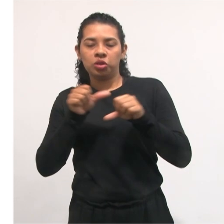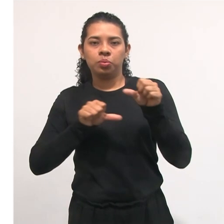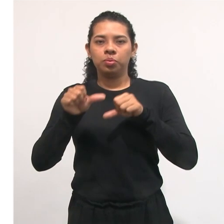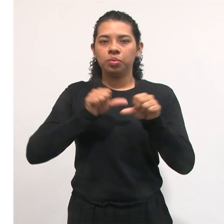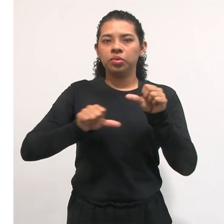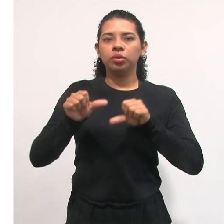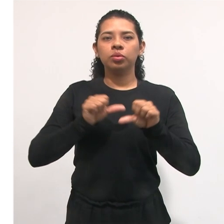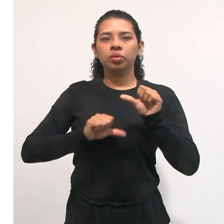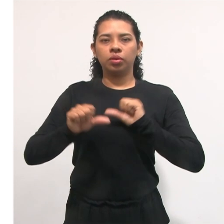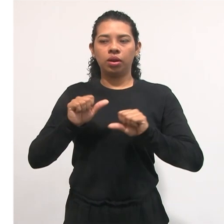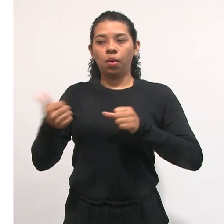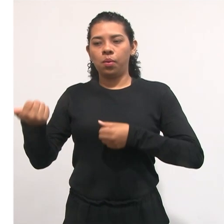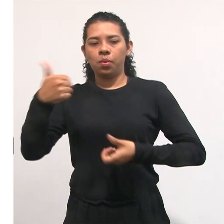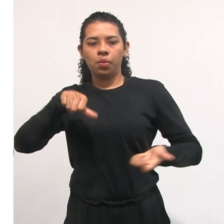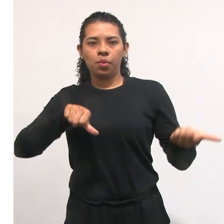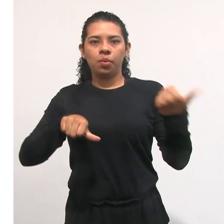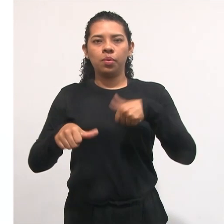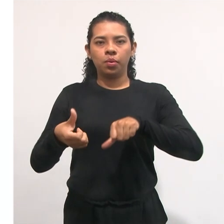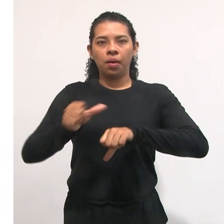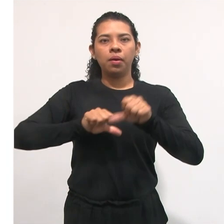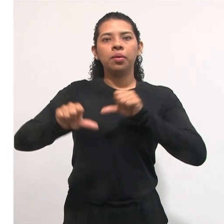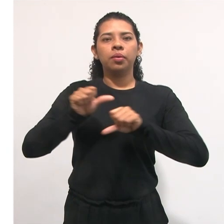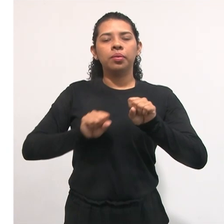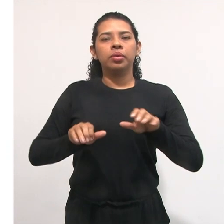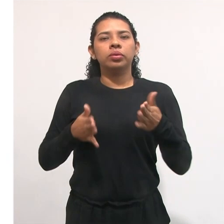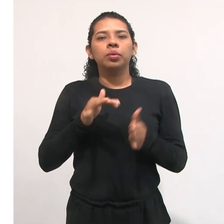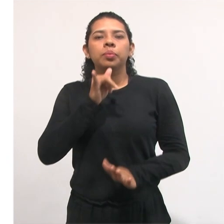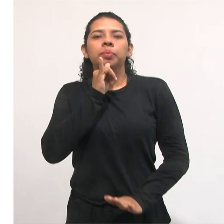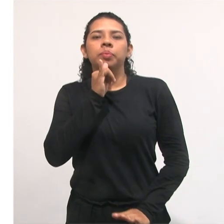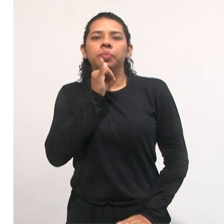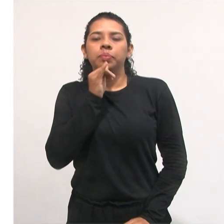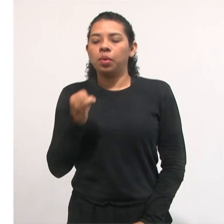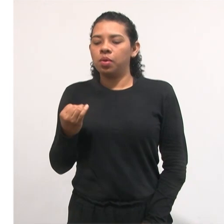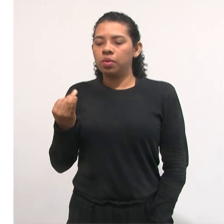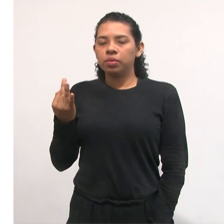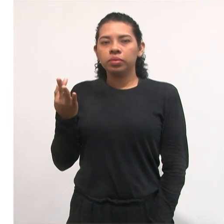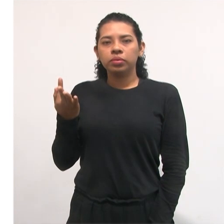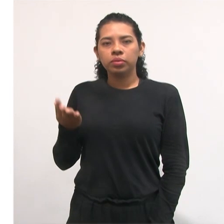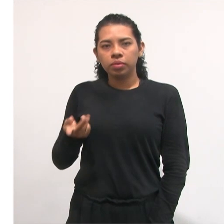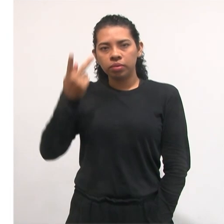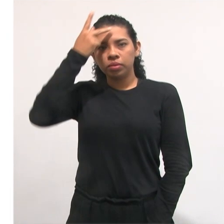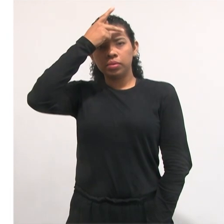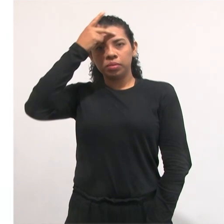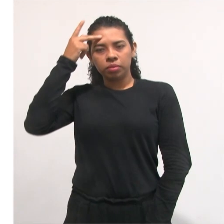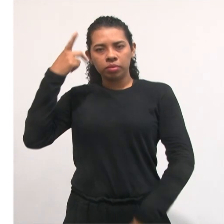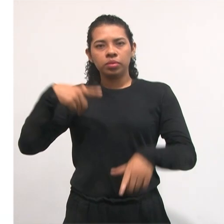sofreram alterações, né? Apresentam-se dados reais, tais como os coletados. Então,